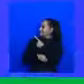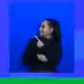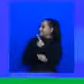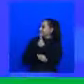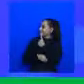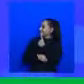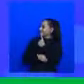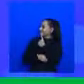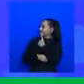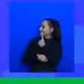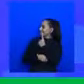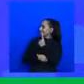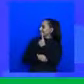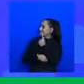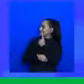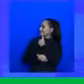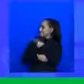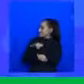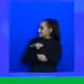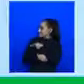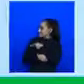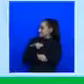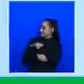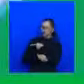posicionadas. Valendo!